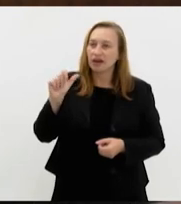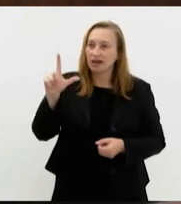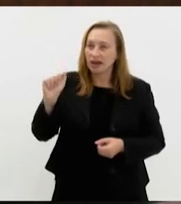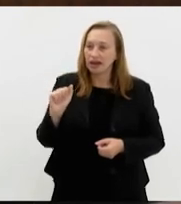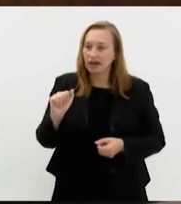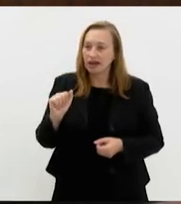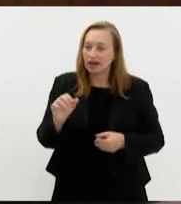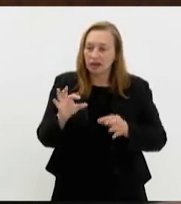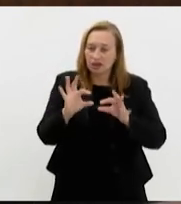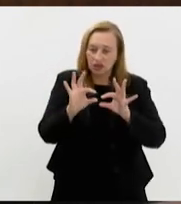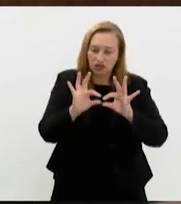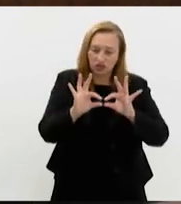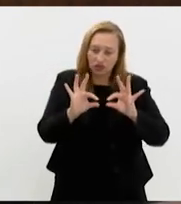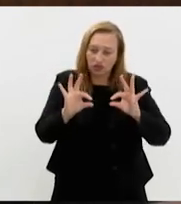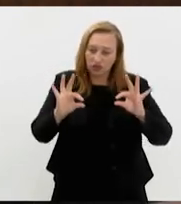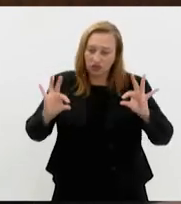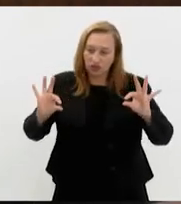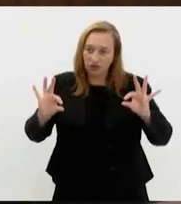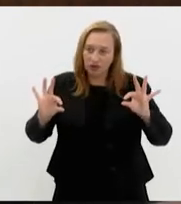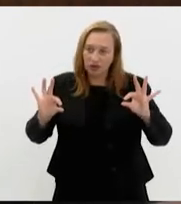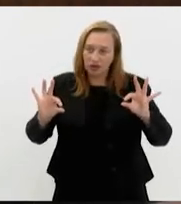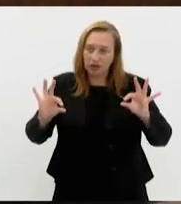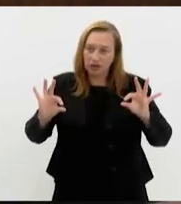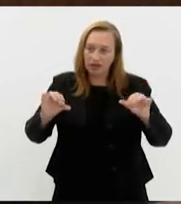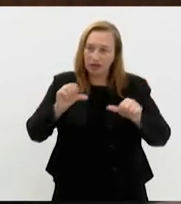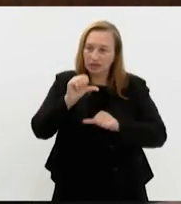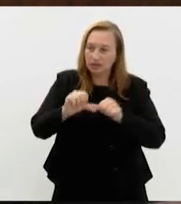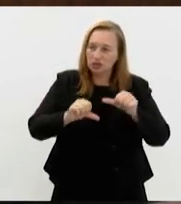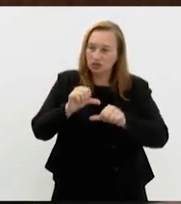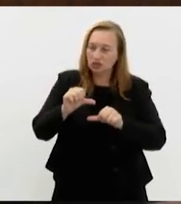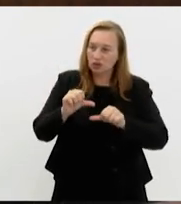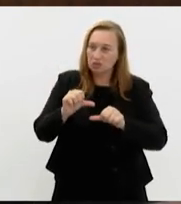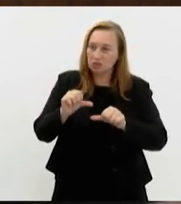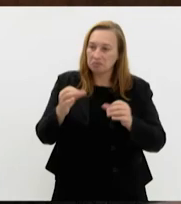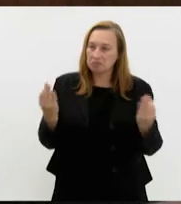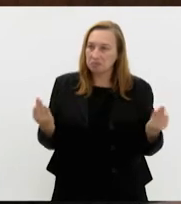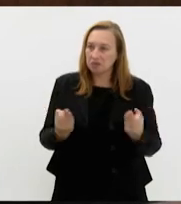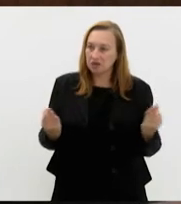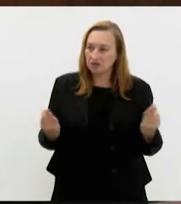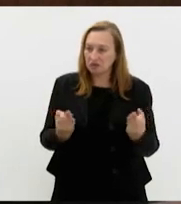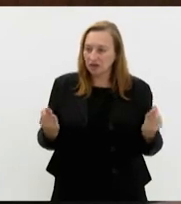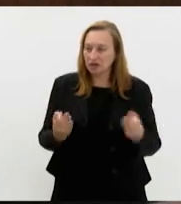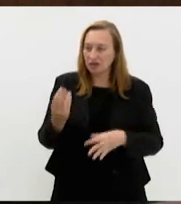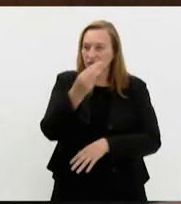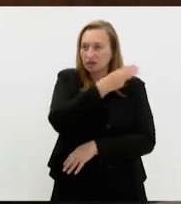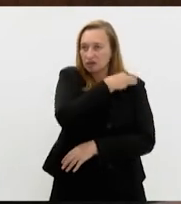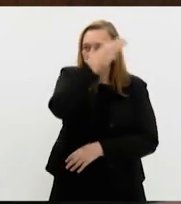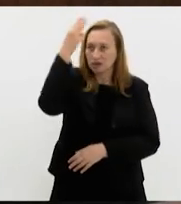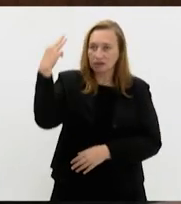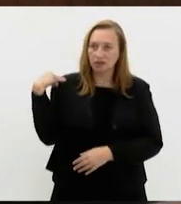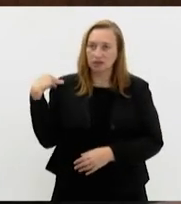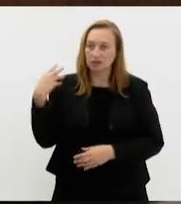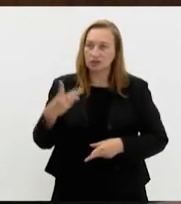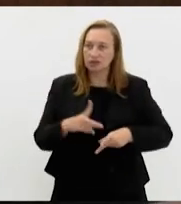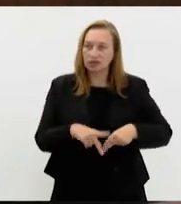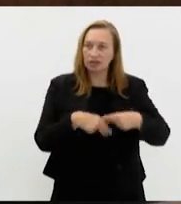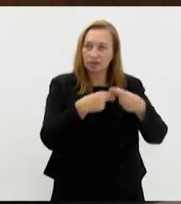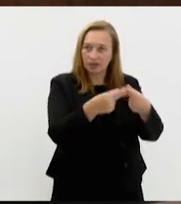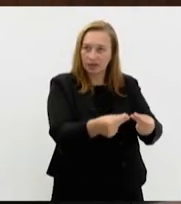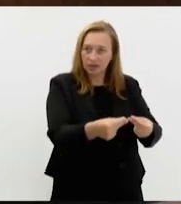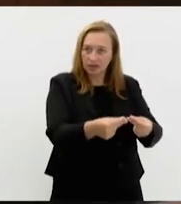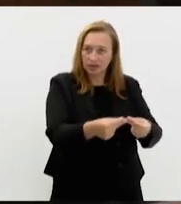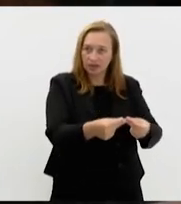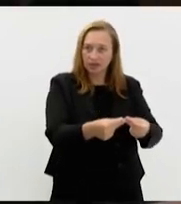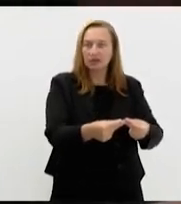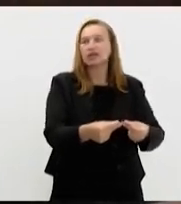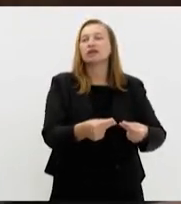se transforma numa Nossa Senhora perfeita. Vou até trazer aqui de presente para